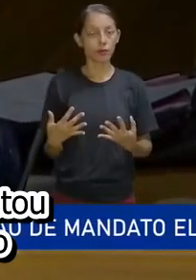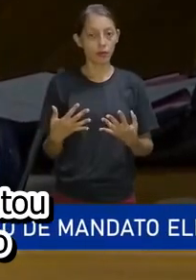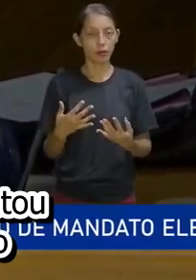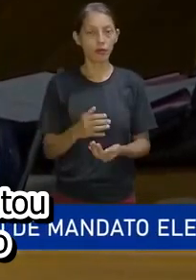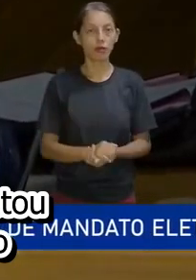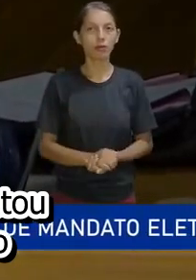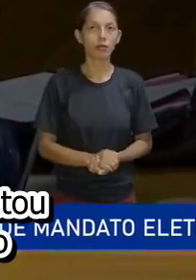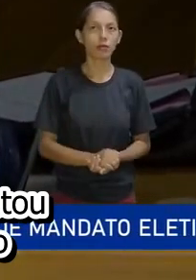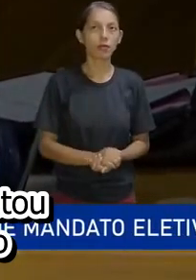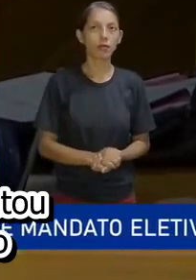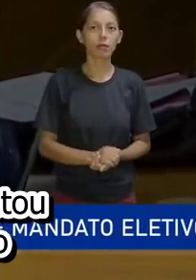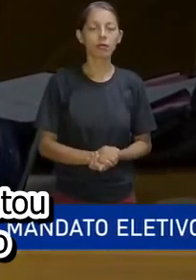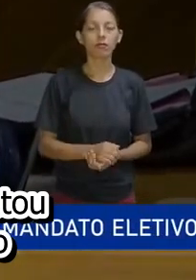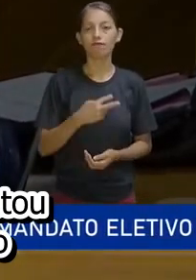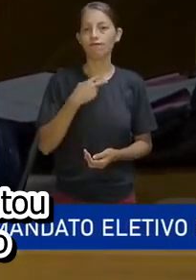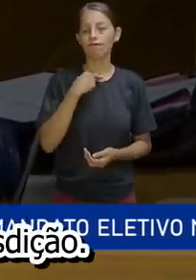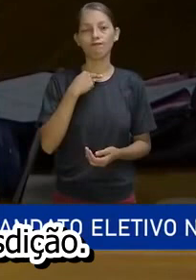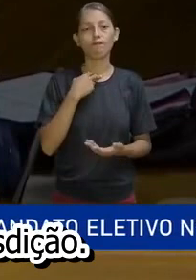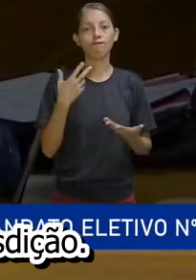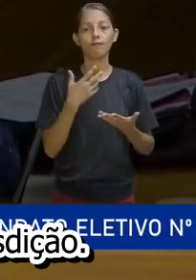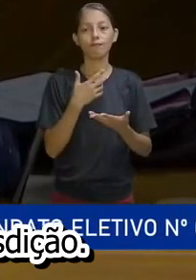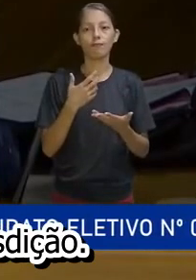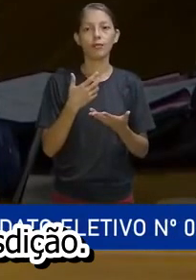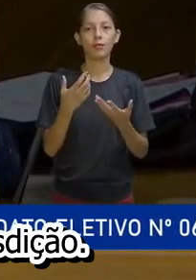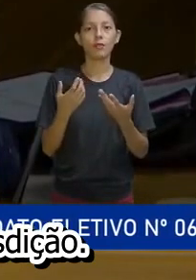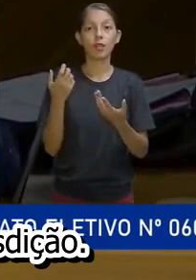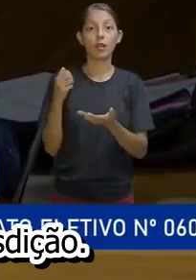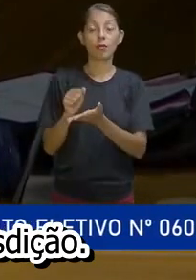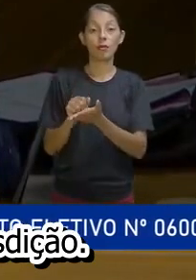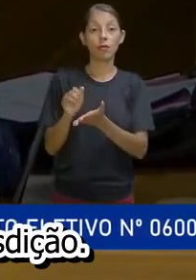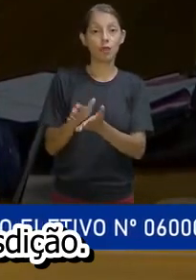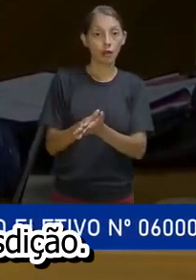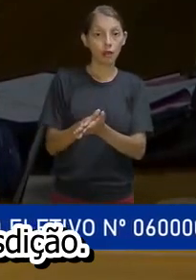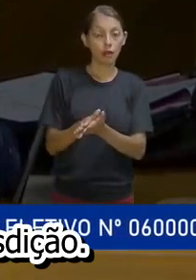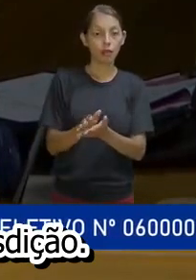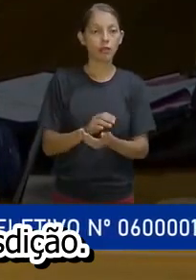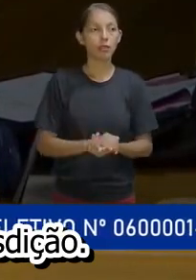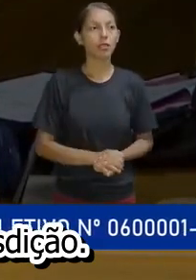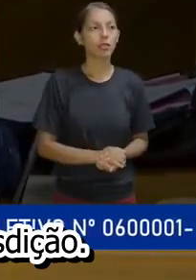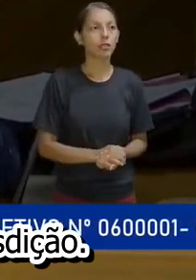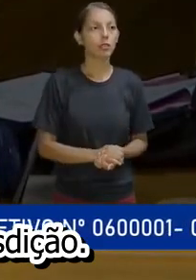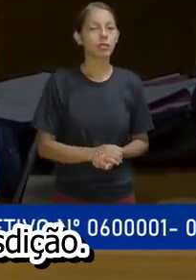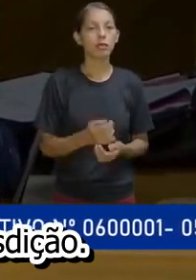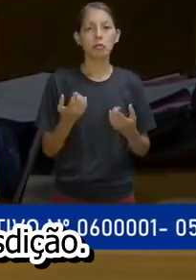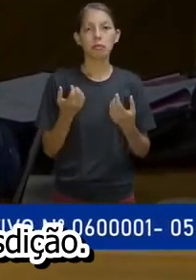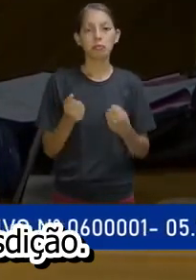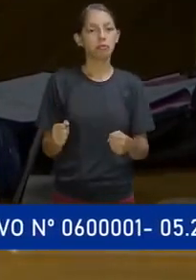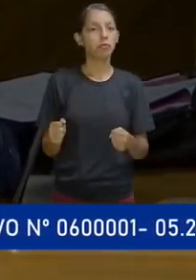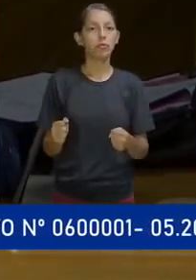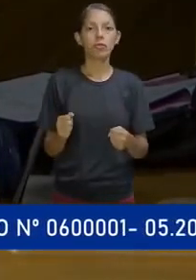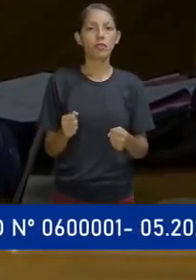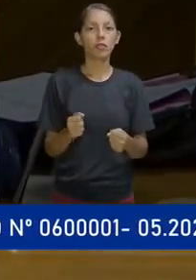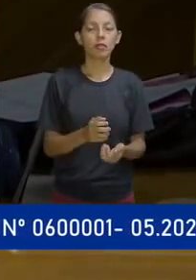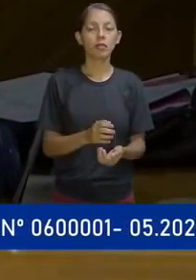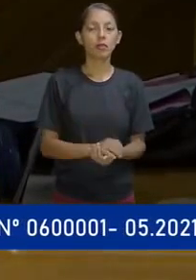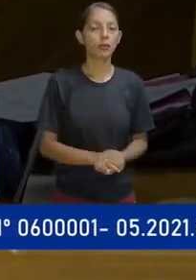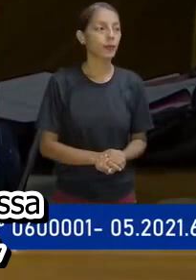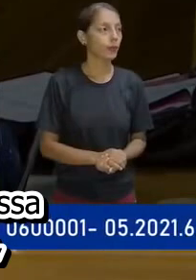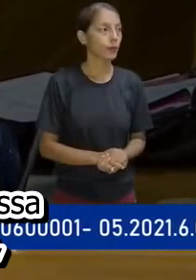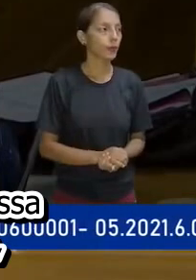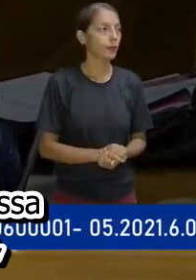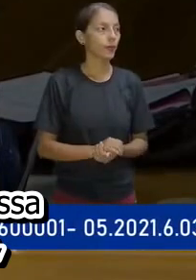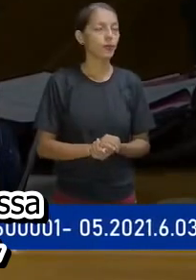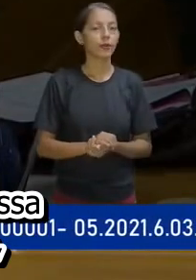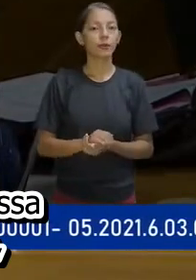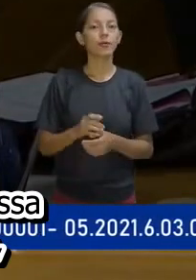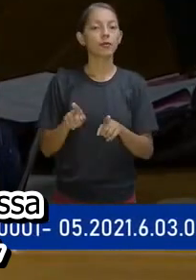se determinar o cumprimento imediato do acórdão ante o não exaurimento da jurisdição.